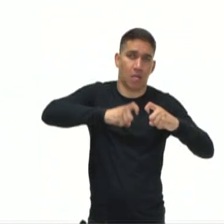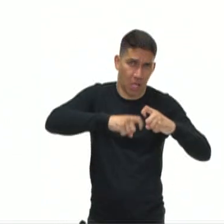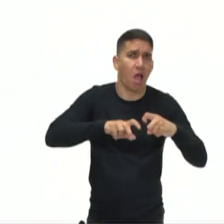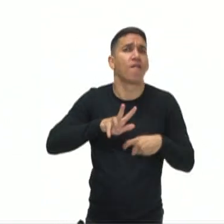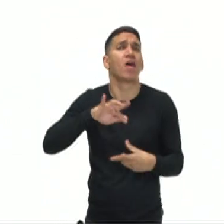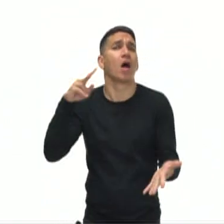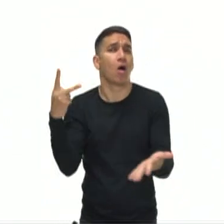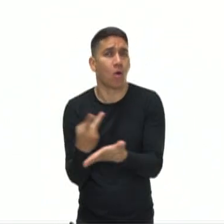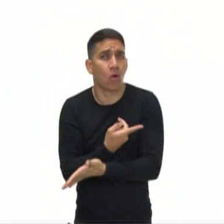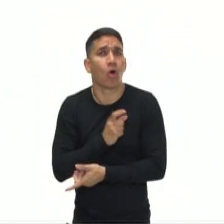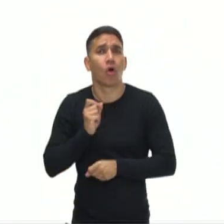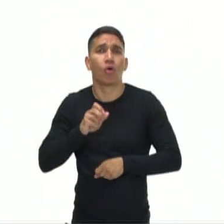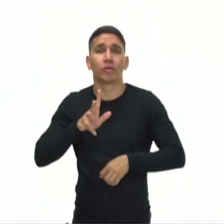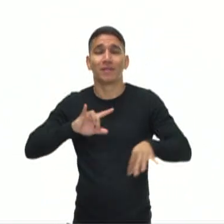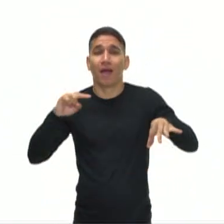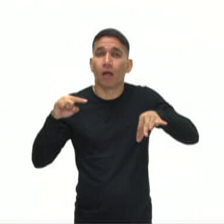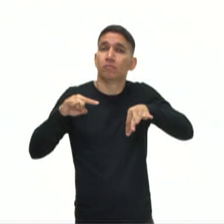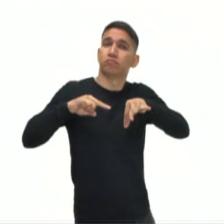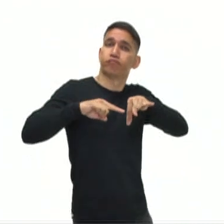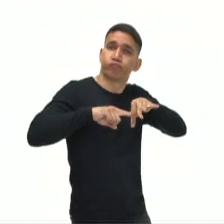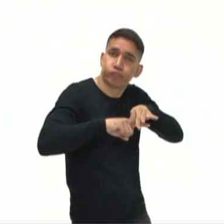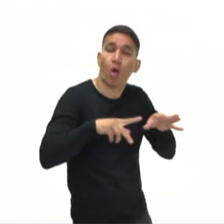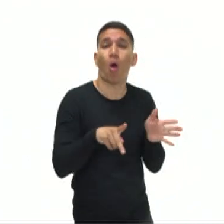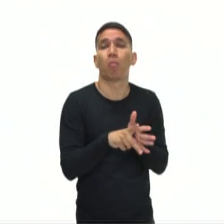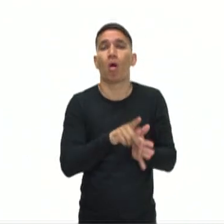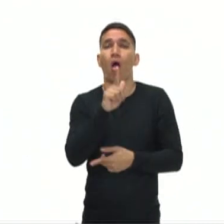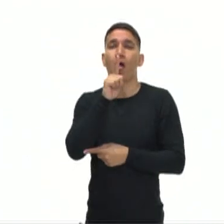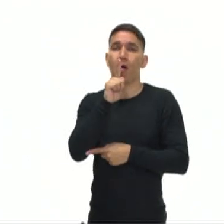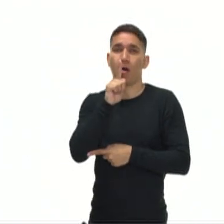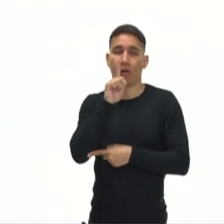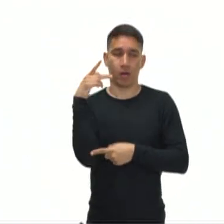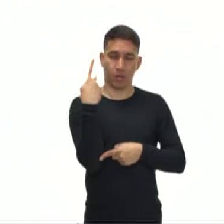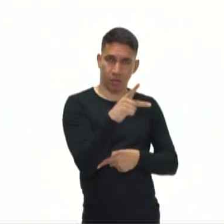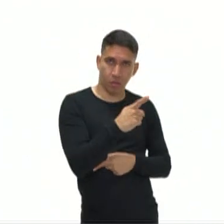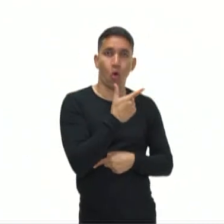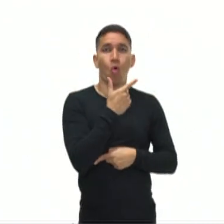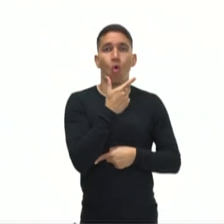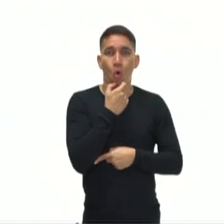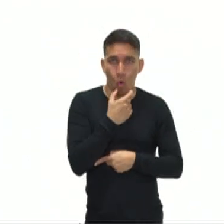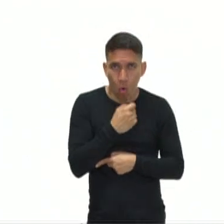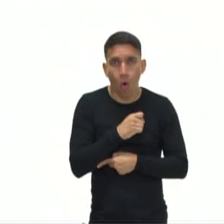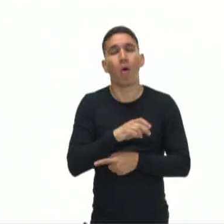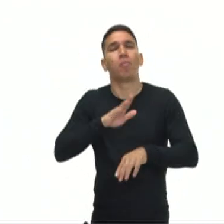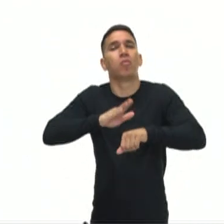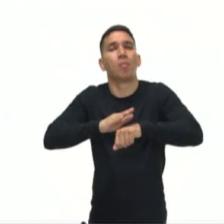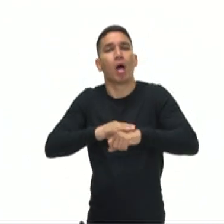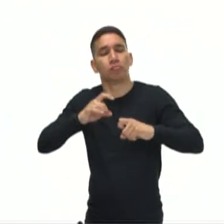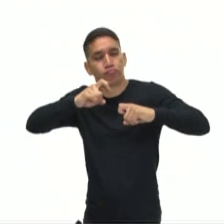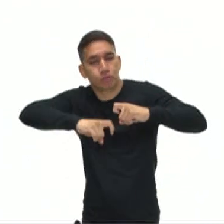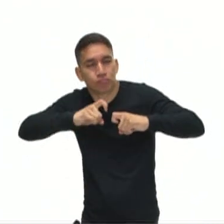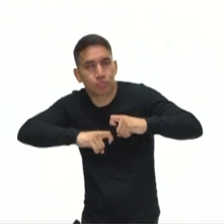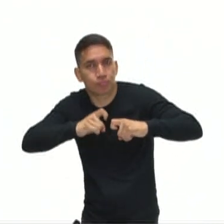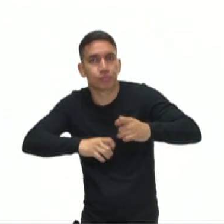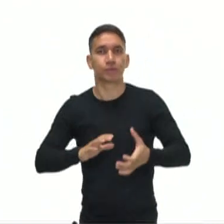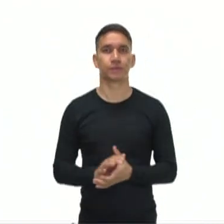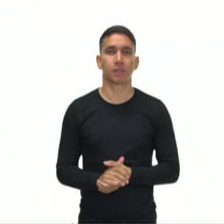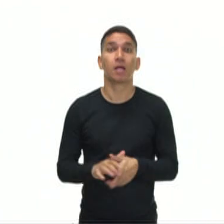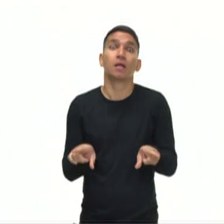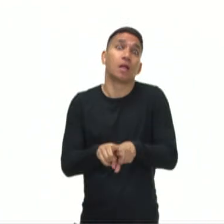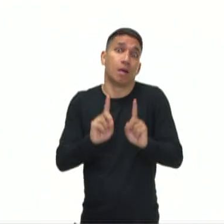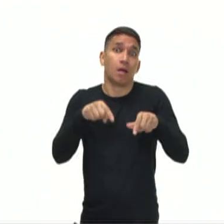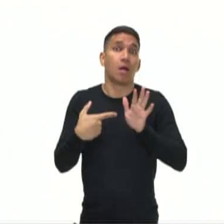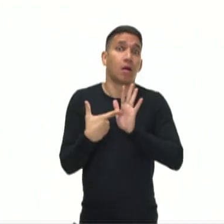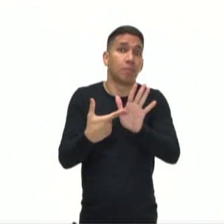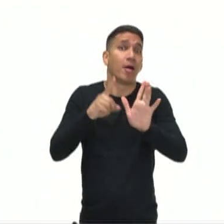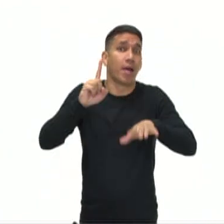vai acontecer a penetração do órgão masculino, do pênis, durante essa relação, tá? E é o